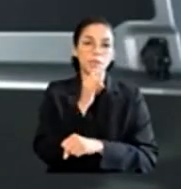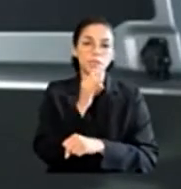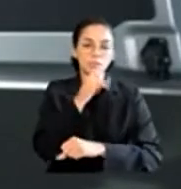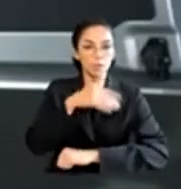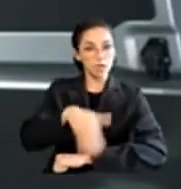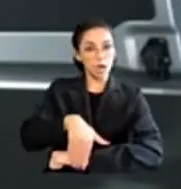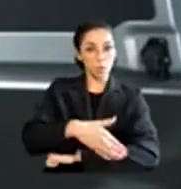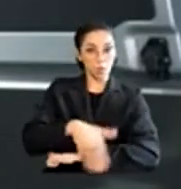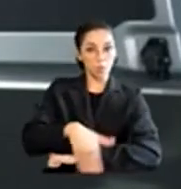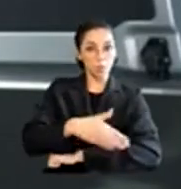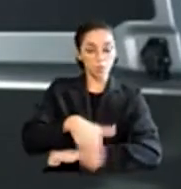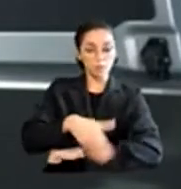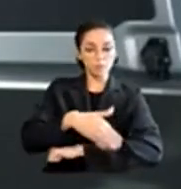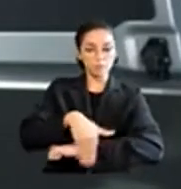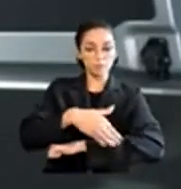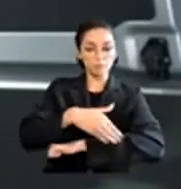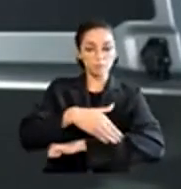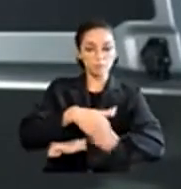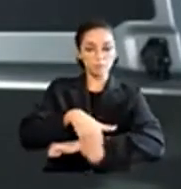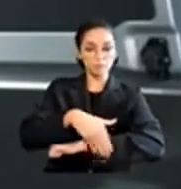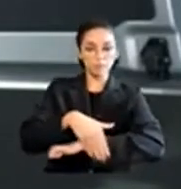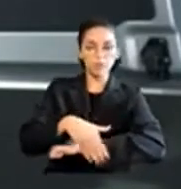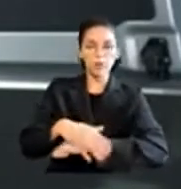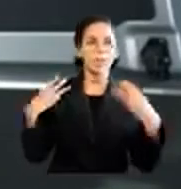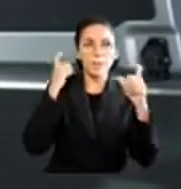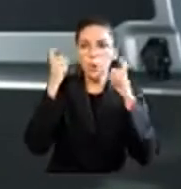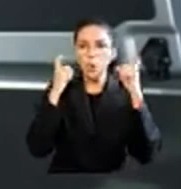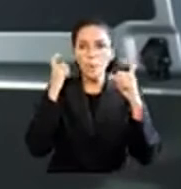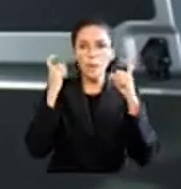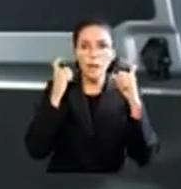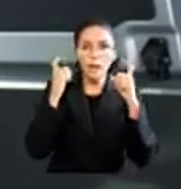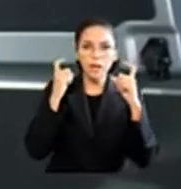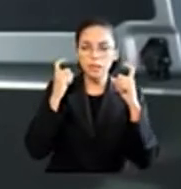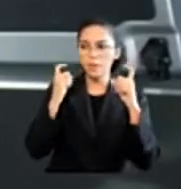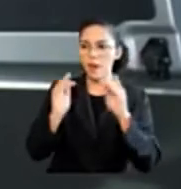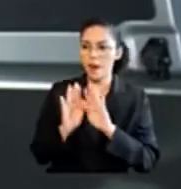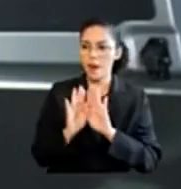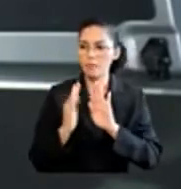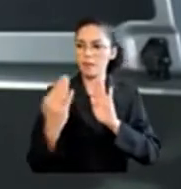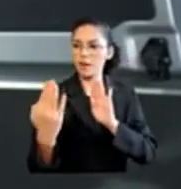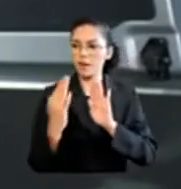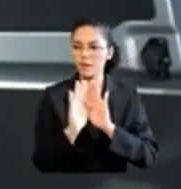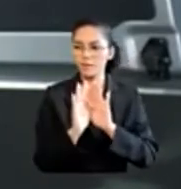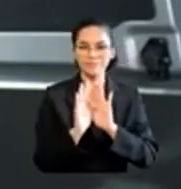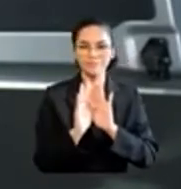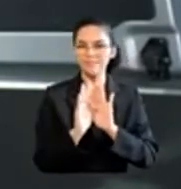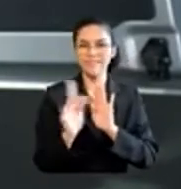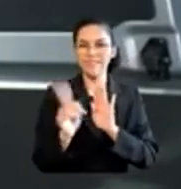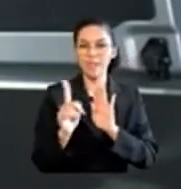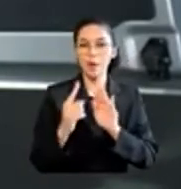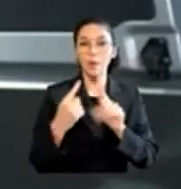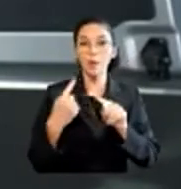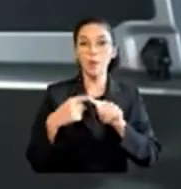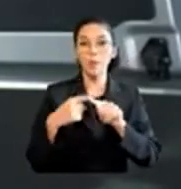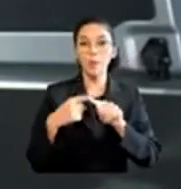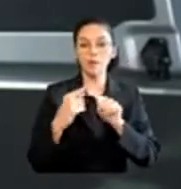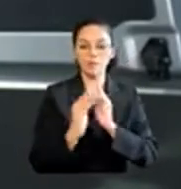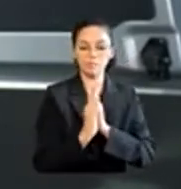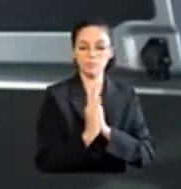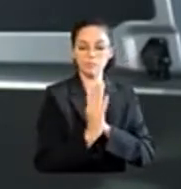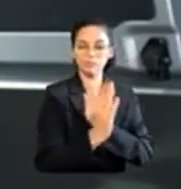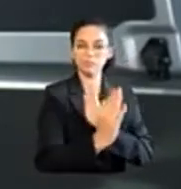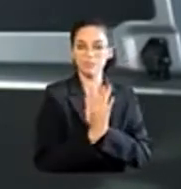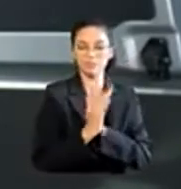o motorista não precisa se preocupar com o espaço para abrir as portas traseiras, tendo acesso fácil ao carregamento pela